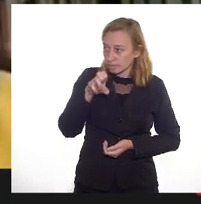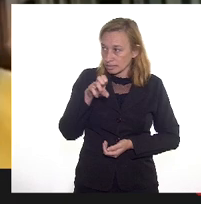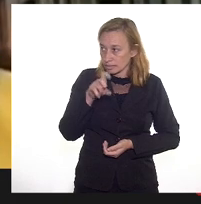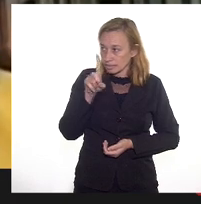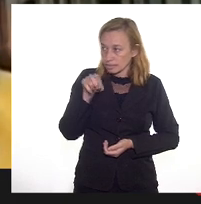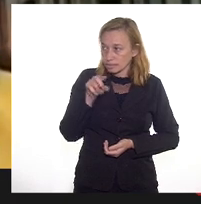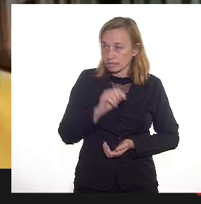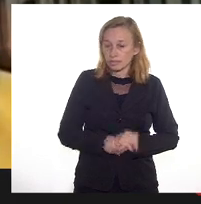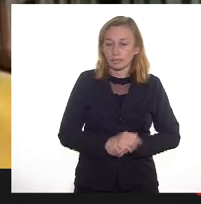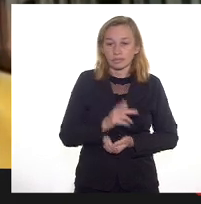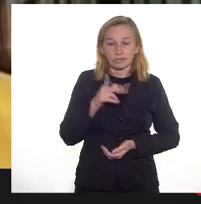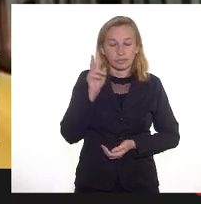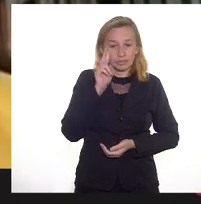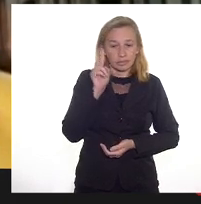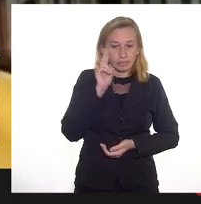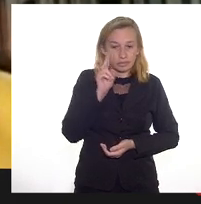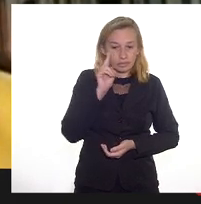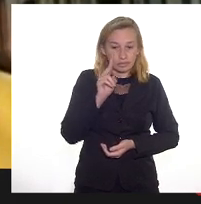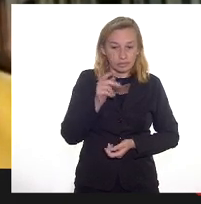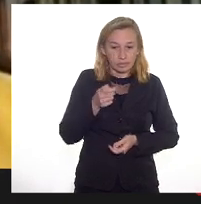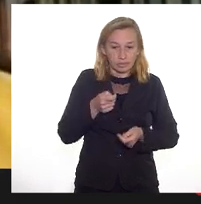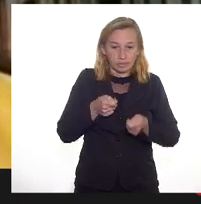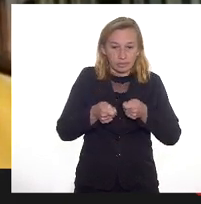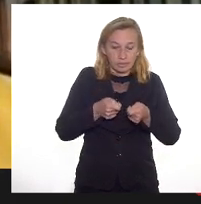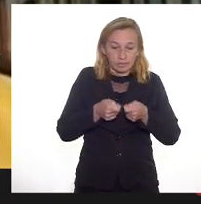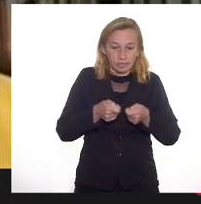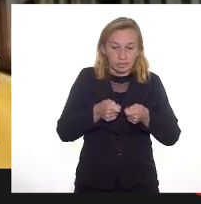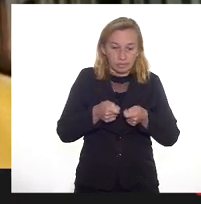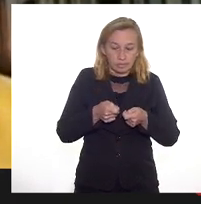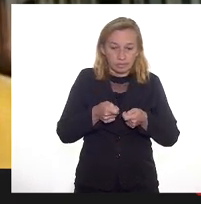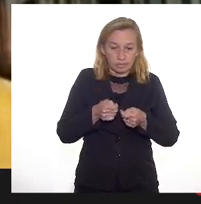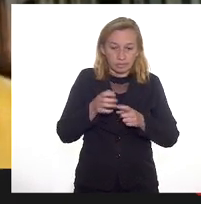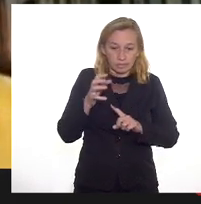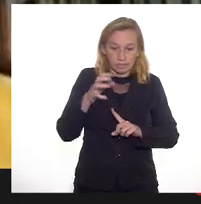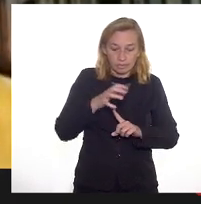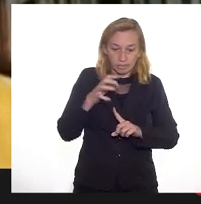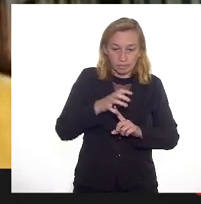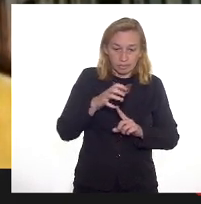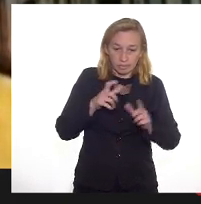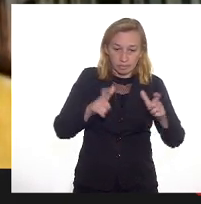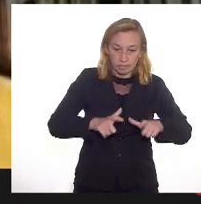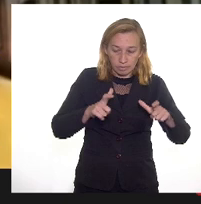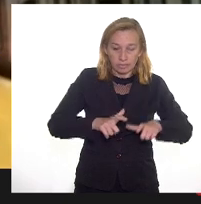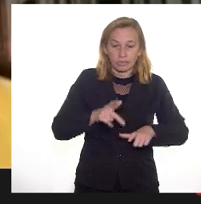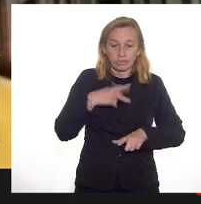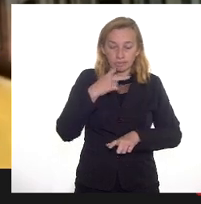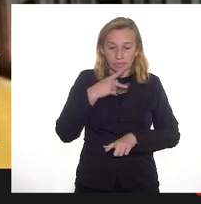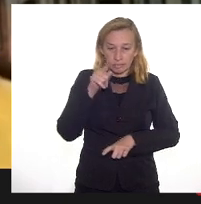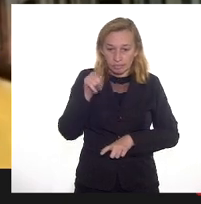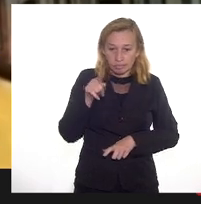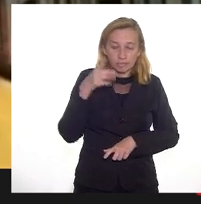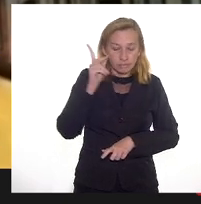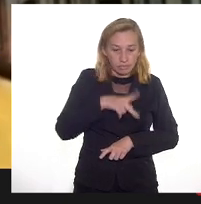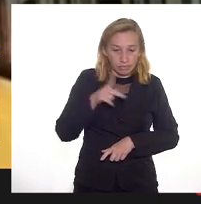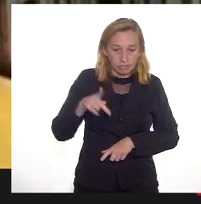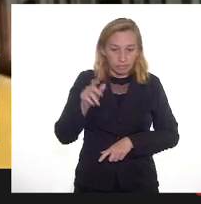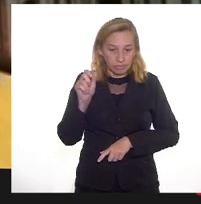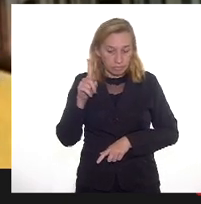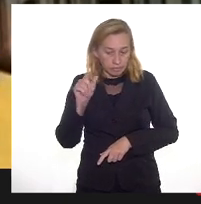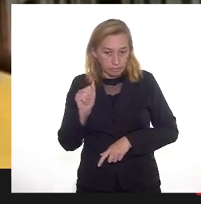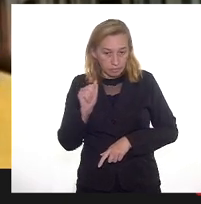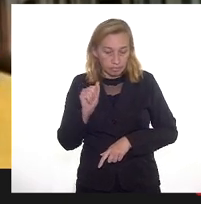lembrar da questão do domínio territorial, que também foi falado aqui pela professora Ana